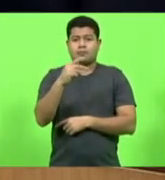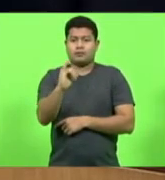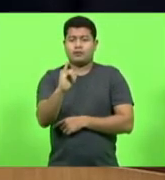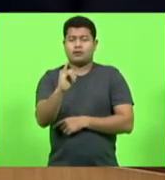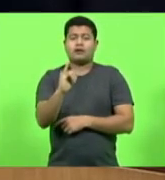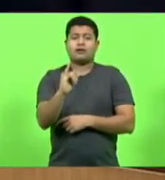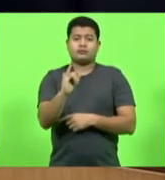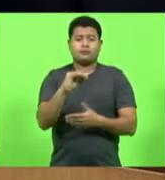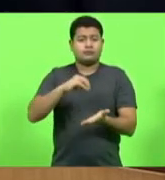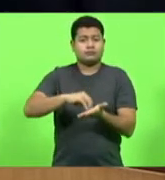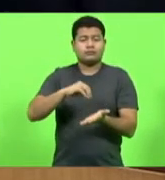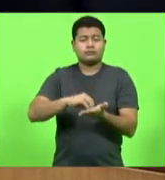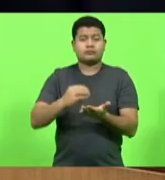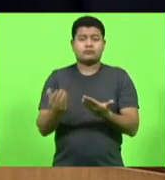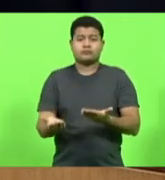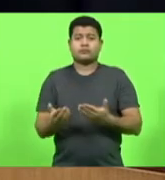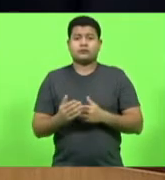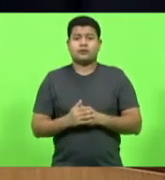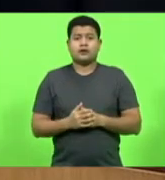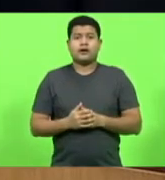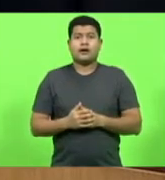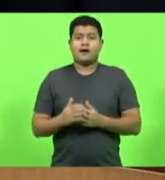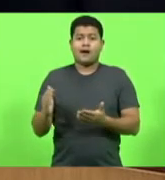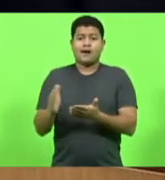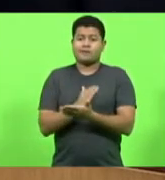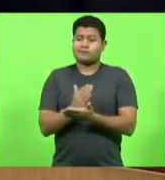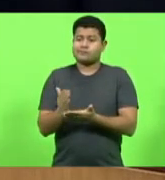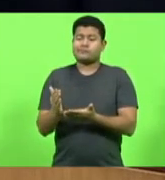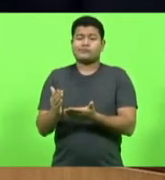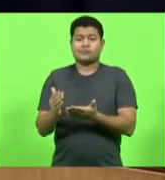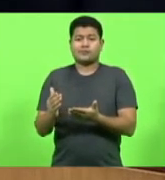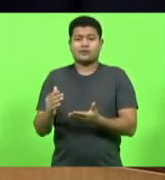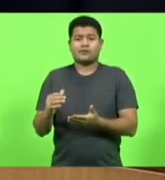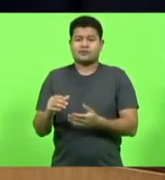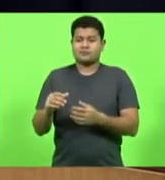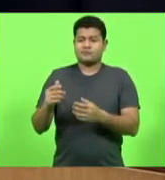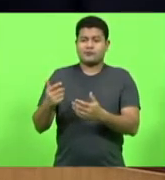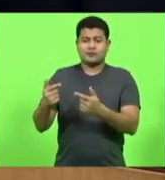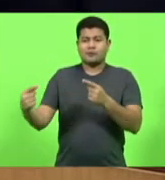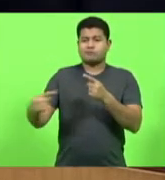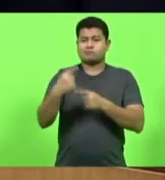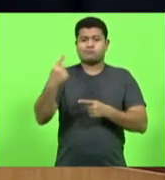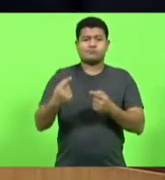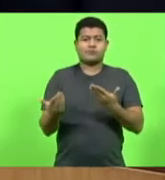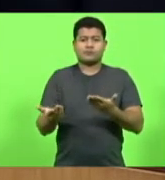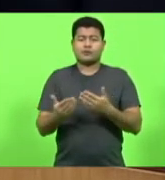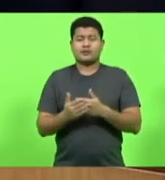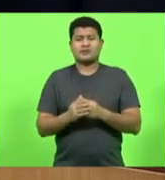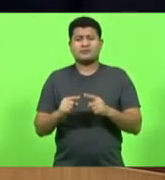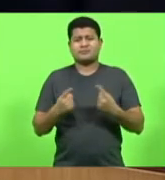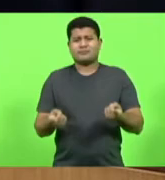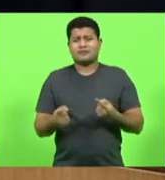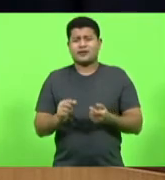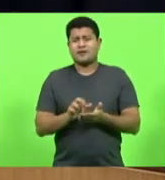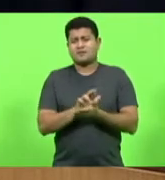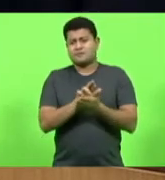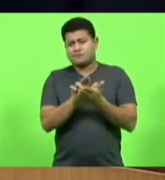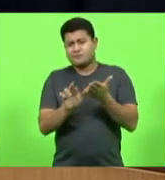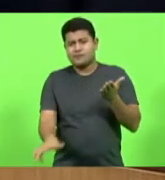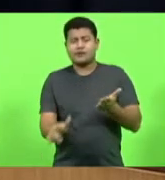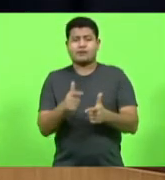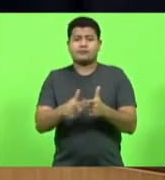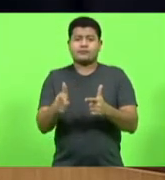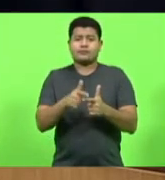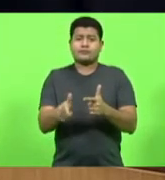individual, quantidades, a falta, outros são inadequados. Enfim, há uma série de